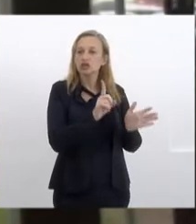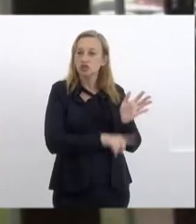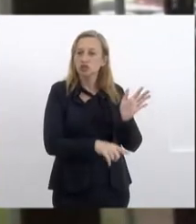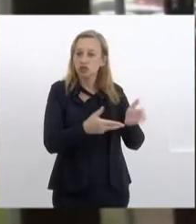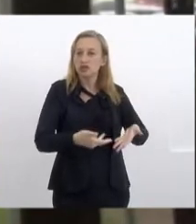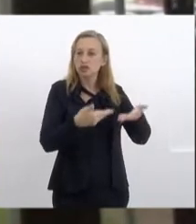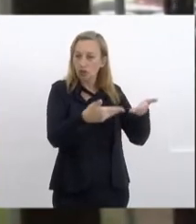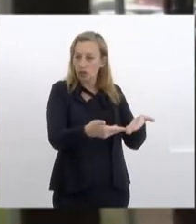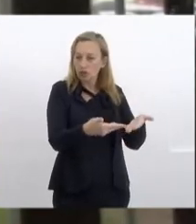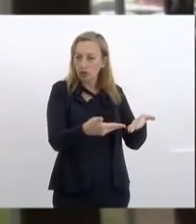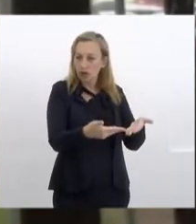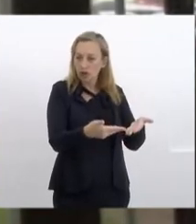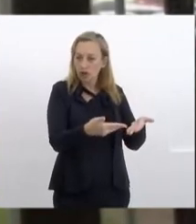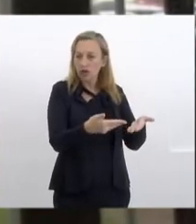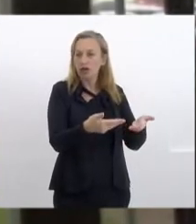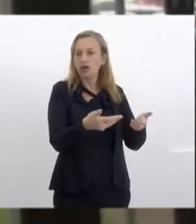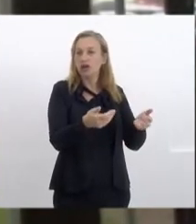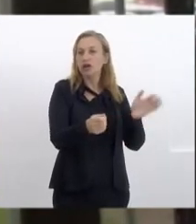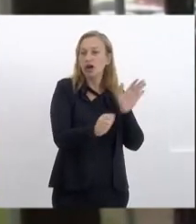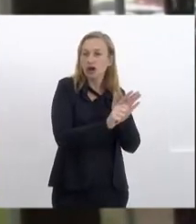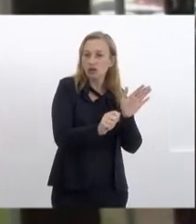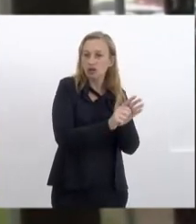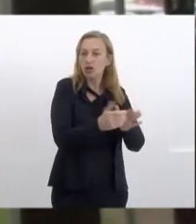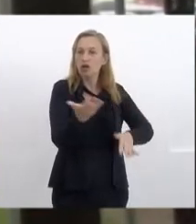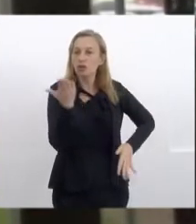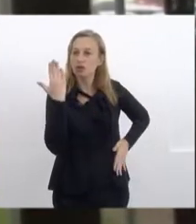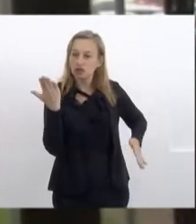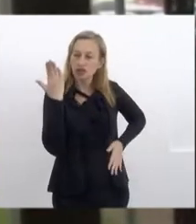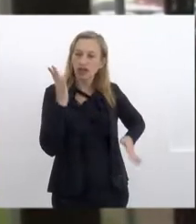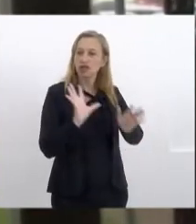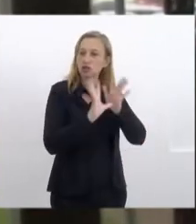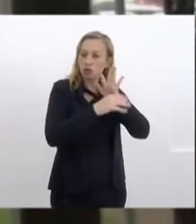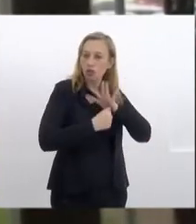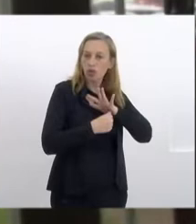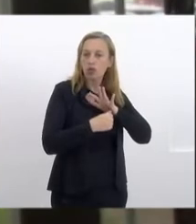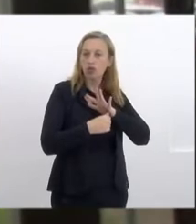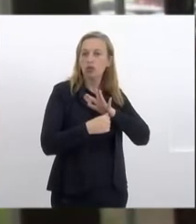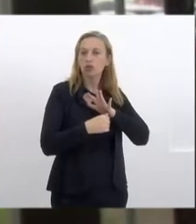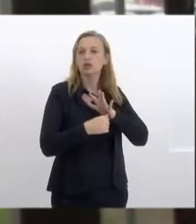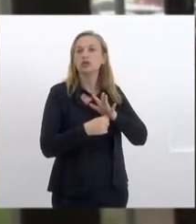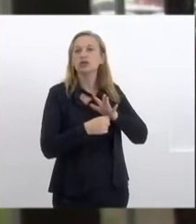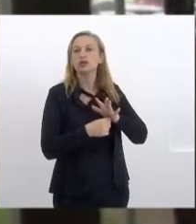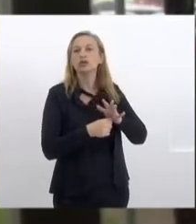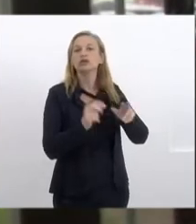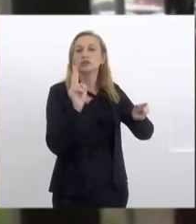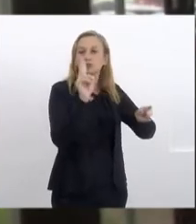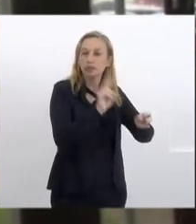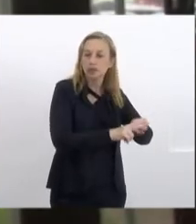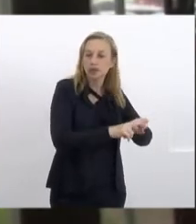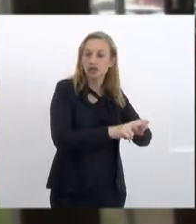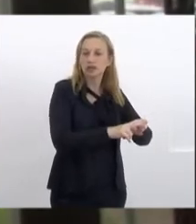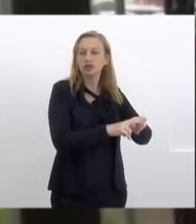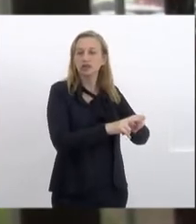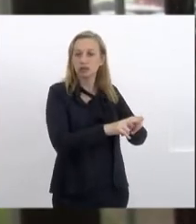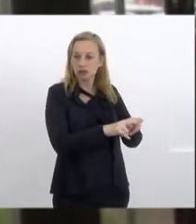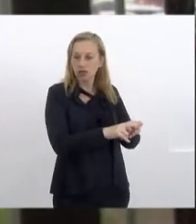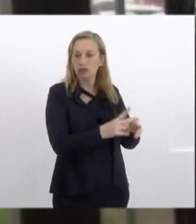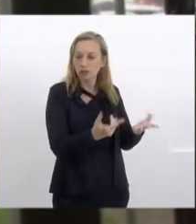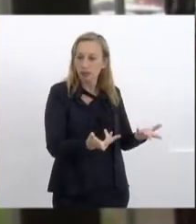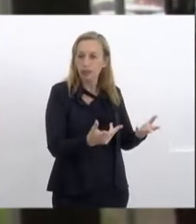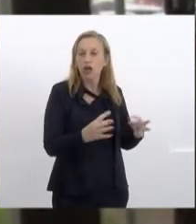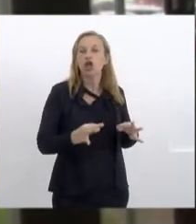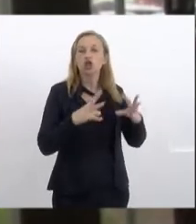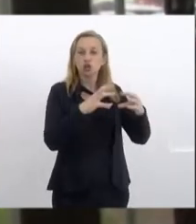oferta, que é a repressão ao tráfico, ao crime organizado, aos bens apreendidos do tráfico. E